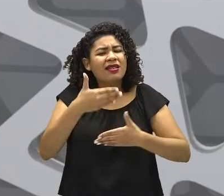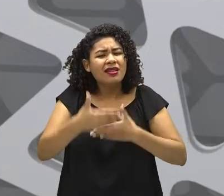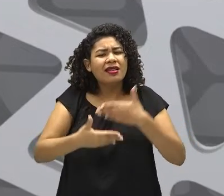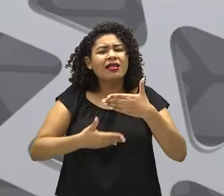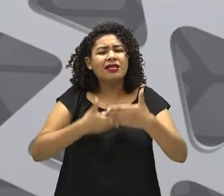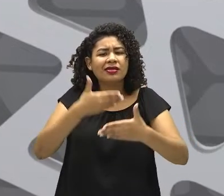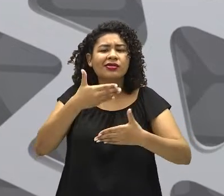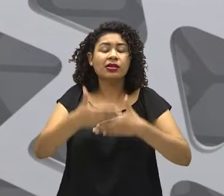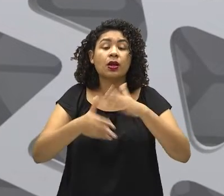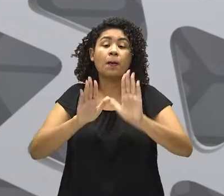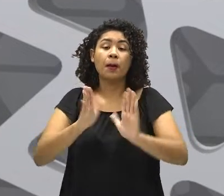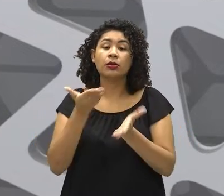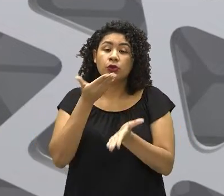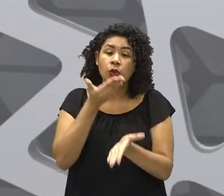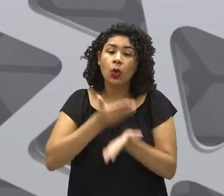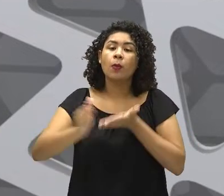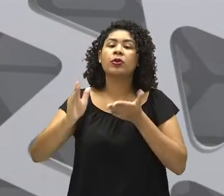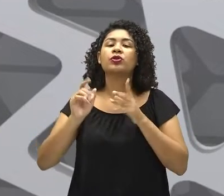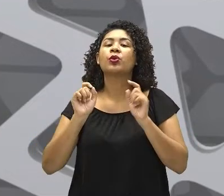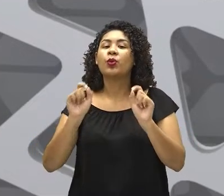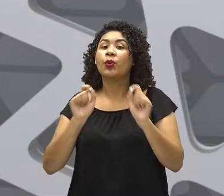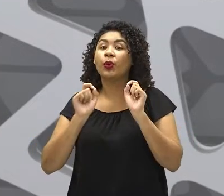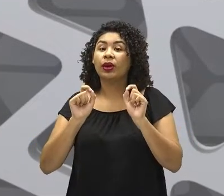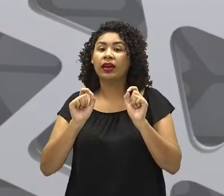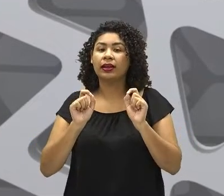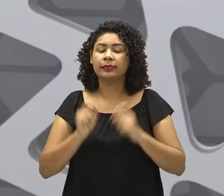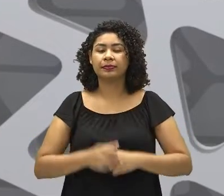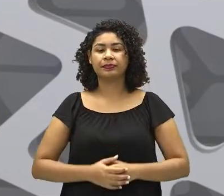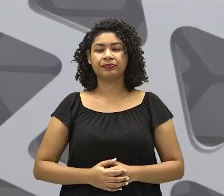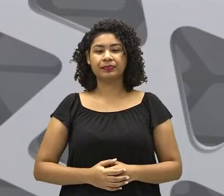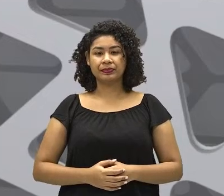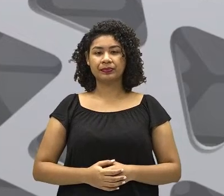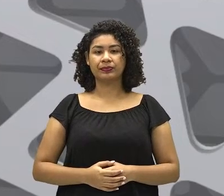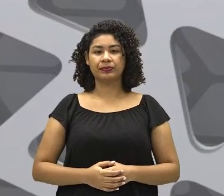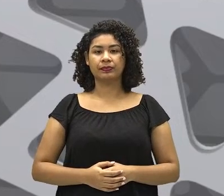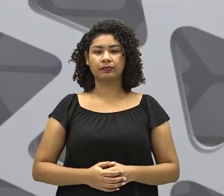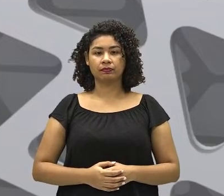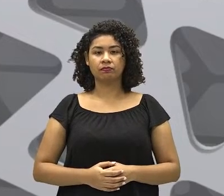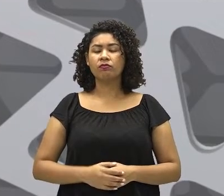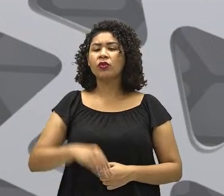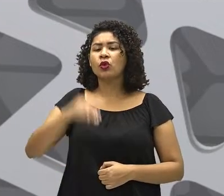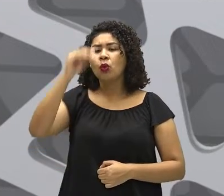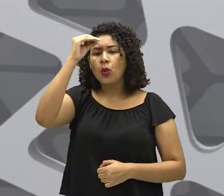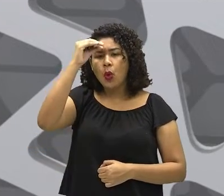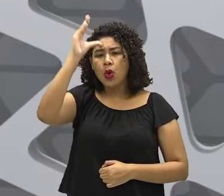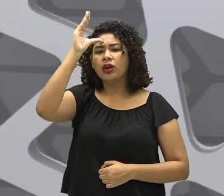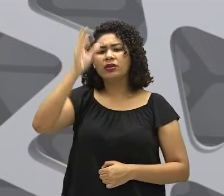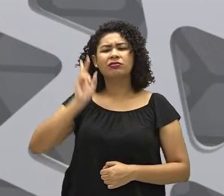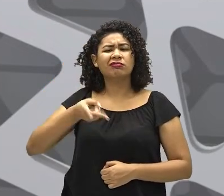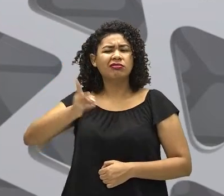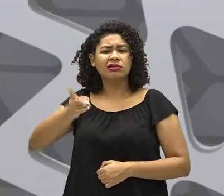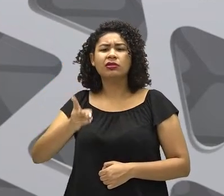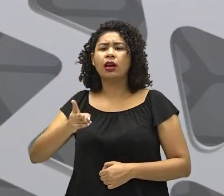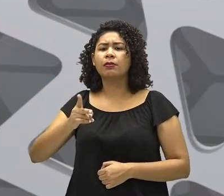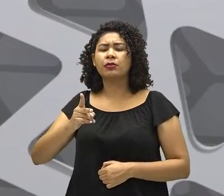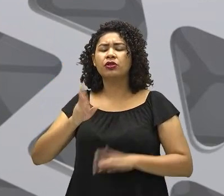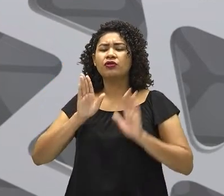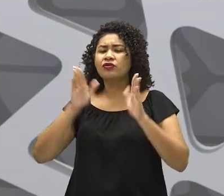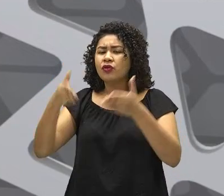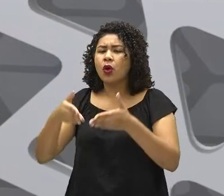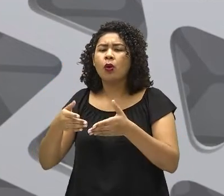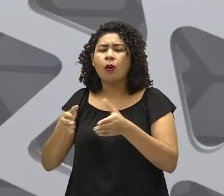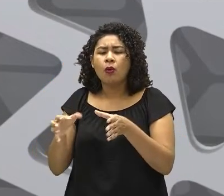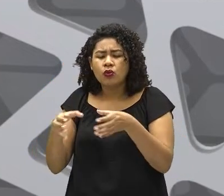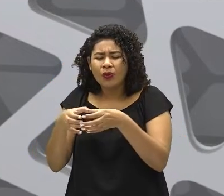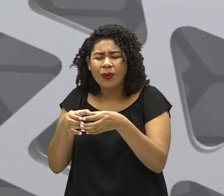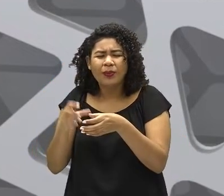que inicialmente, por conta daquela questão onde o conhecimento estava preso nas mãos de poucas pessoas, e como